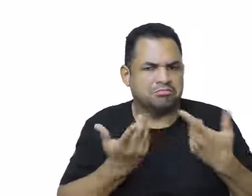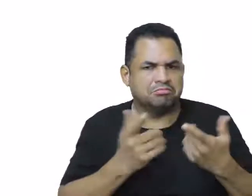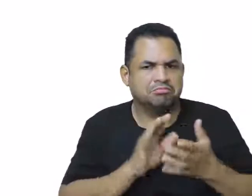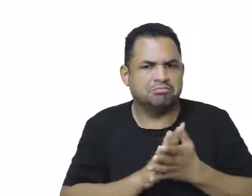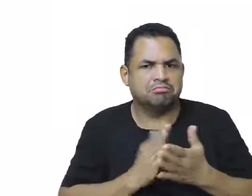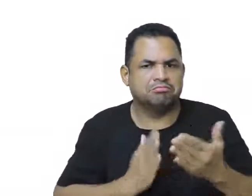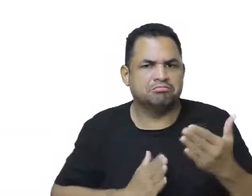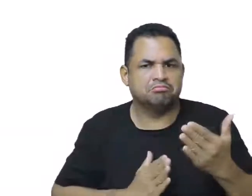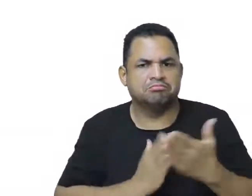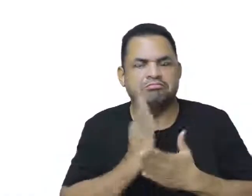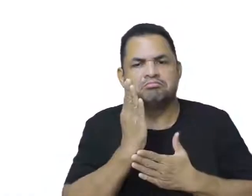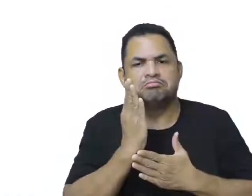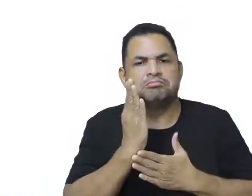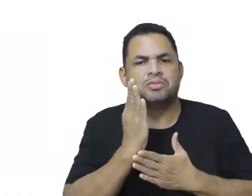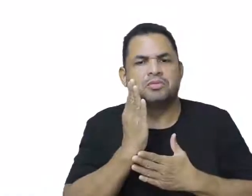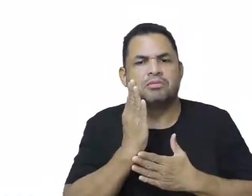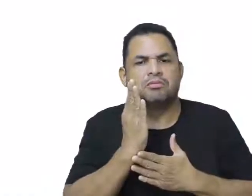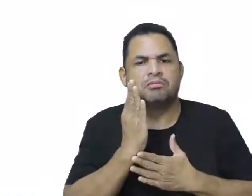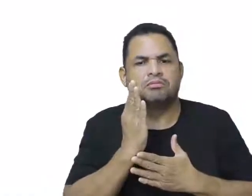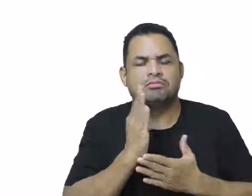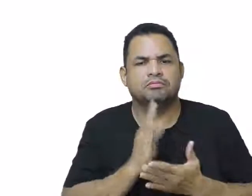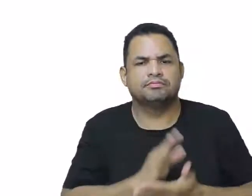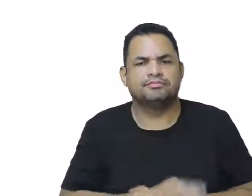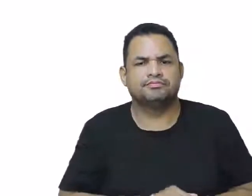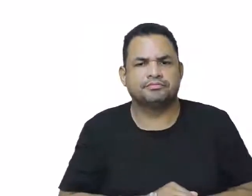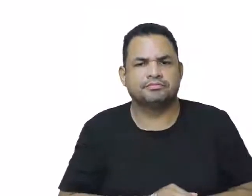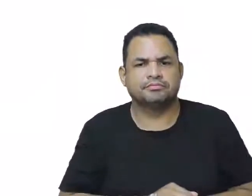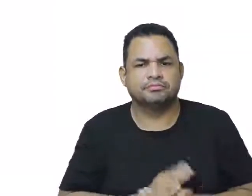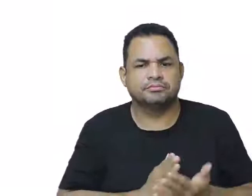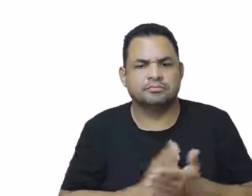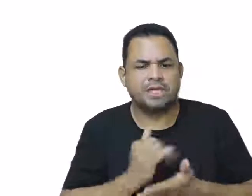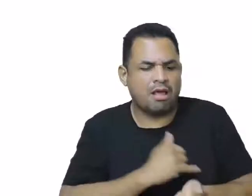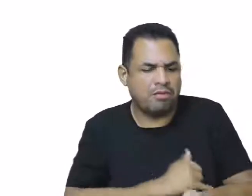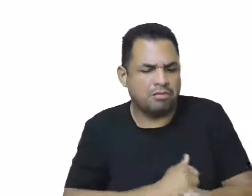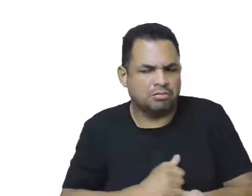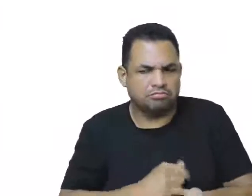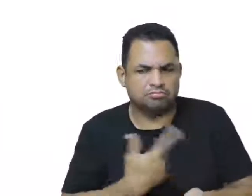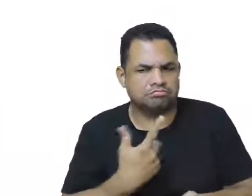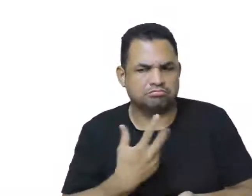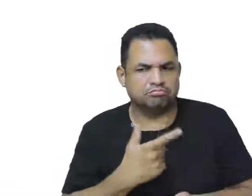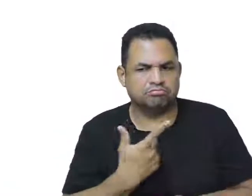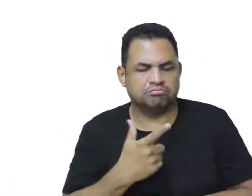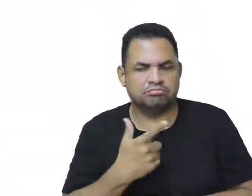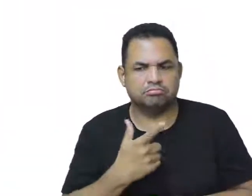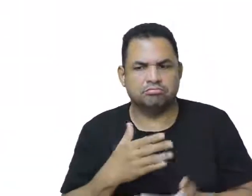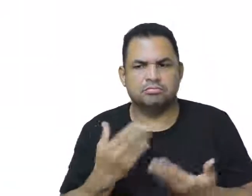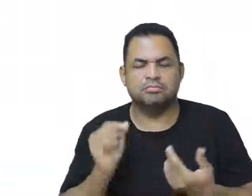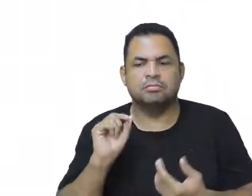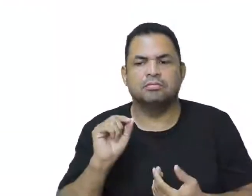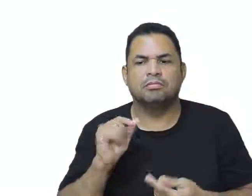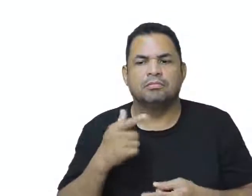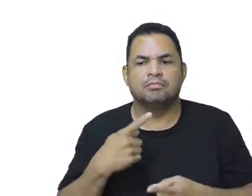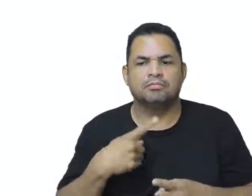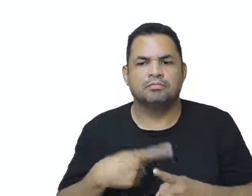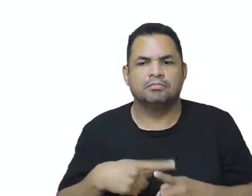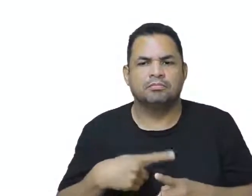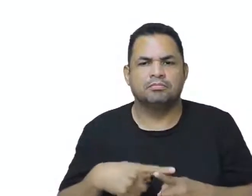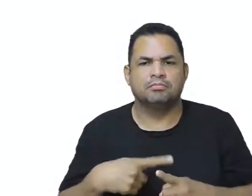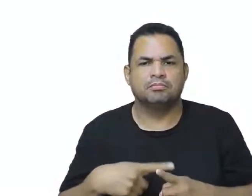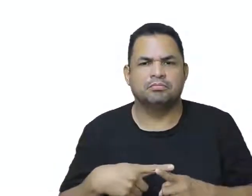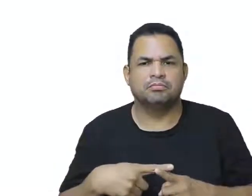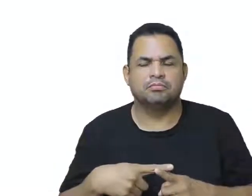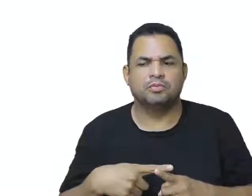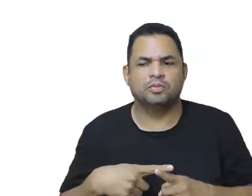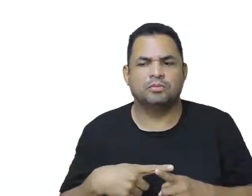tem como passar um vaso aqui levando nutriente, né? Um vaso sanguíneo. Então, até porque o tecido epitelial ele não